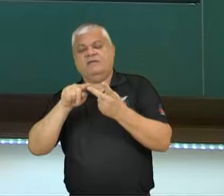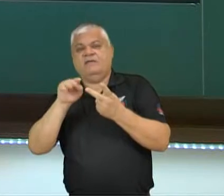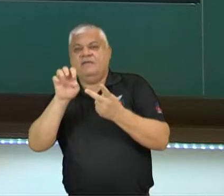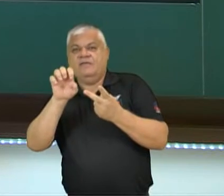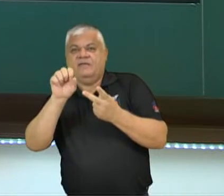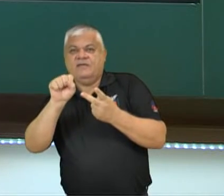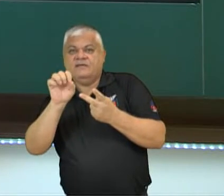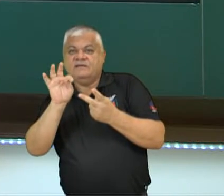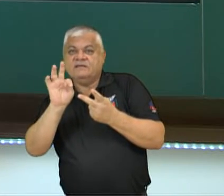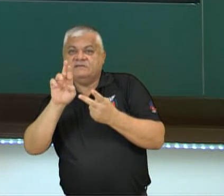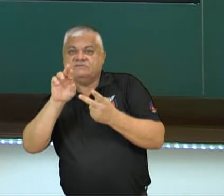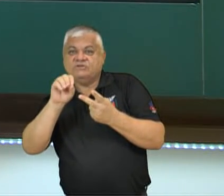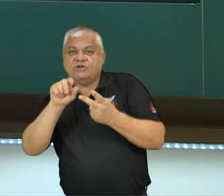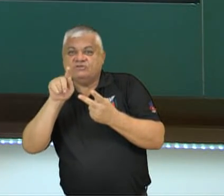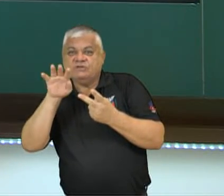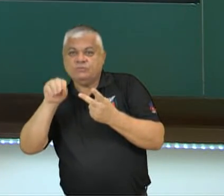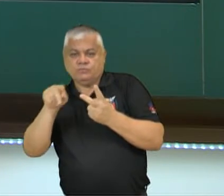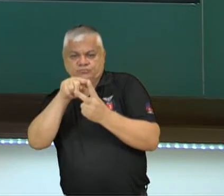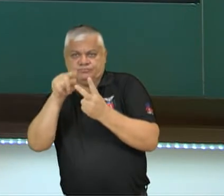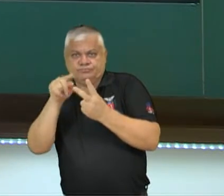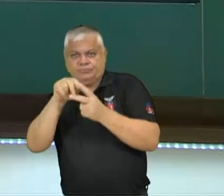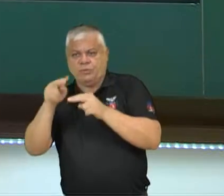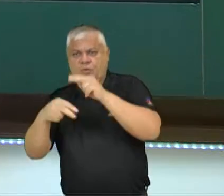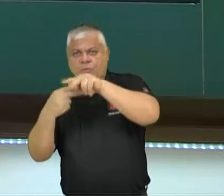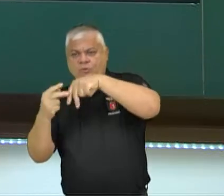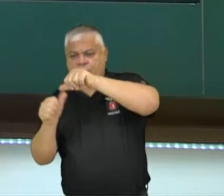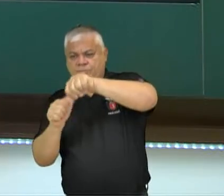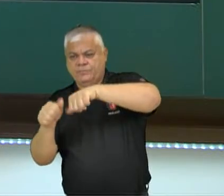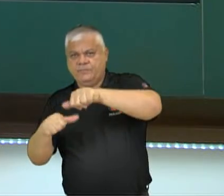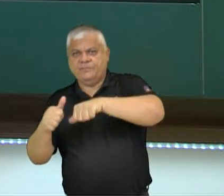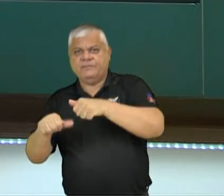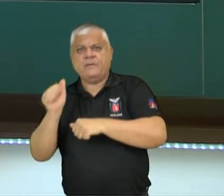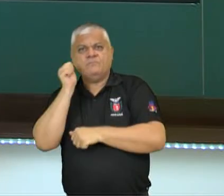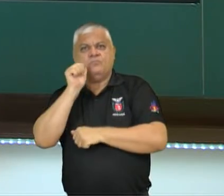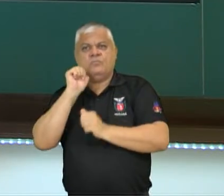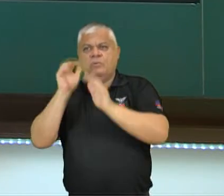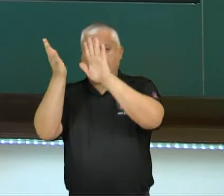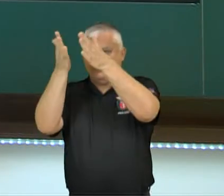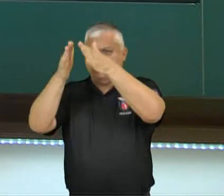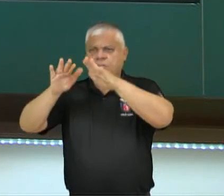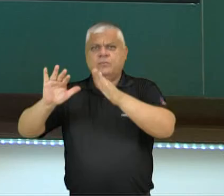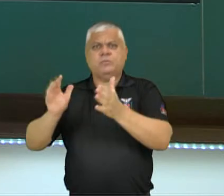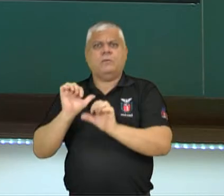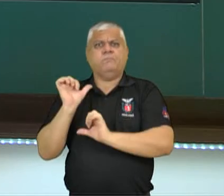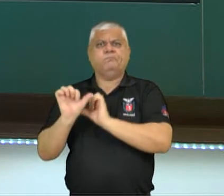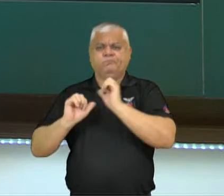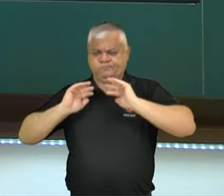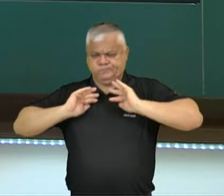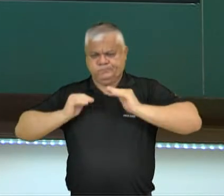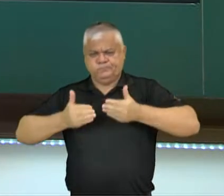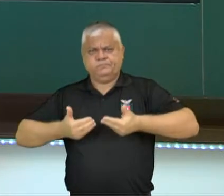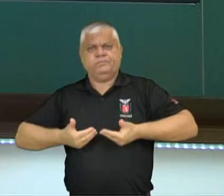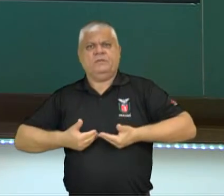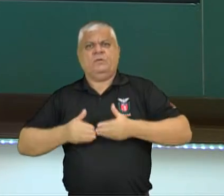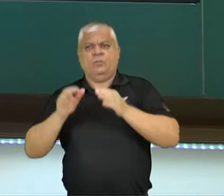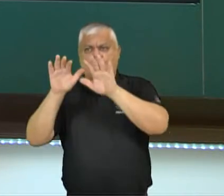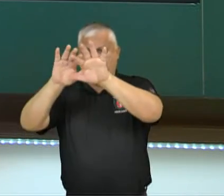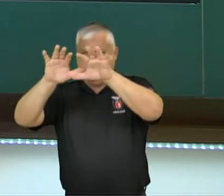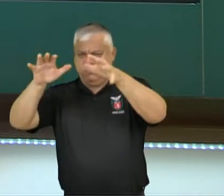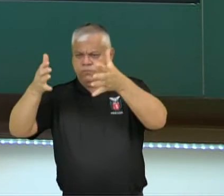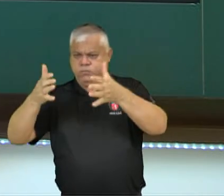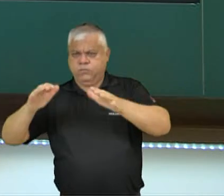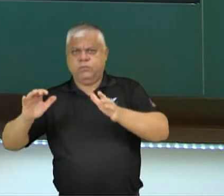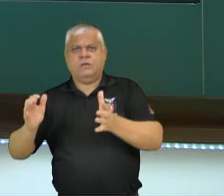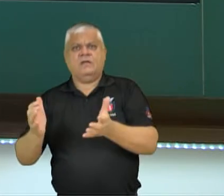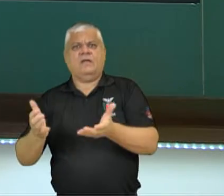São esses hormônios que fazem a menina ter aparência feminina. Então, o alargamento do quadril,